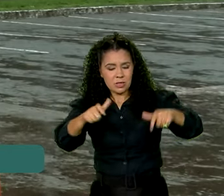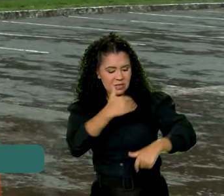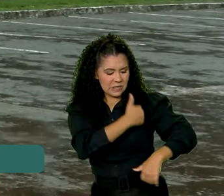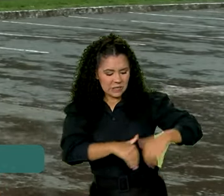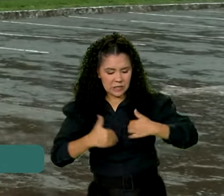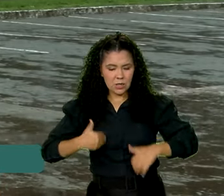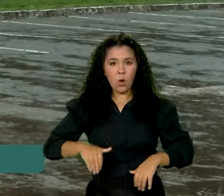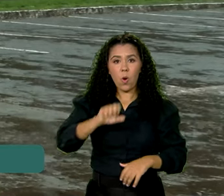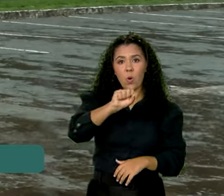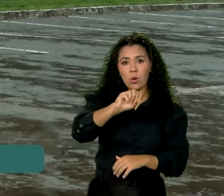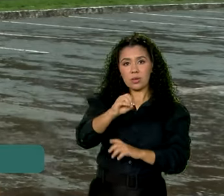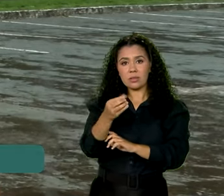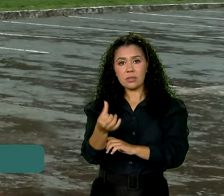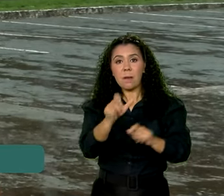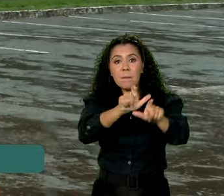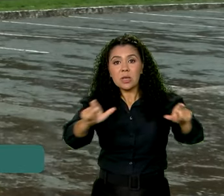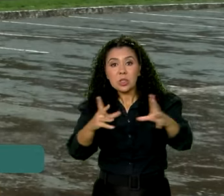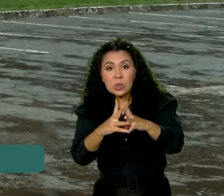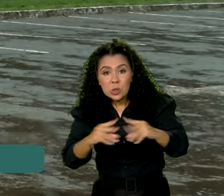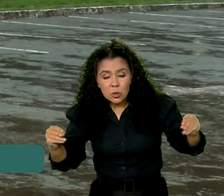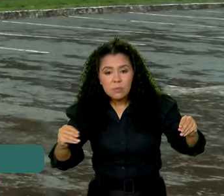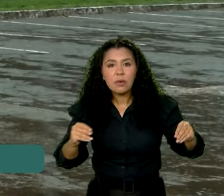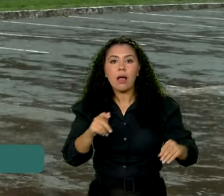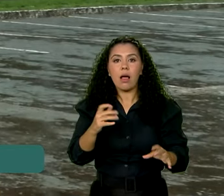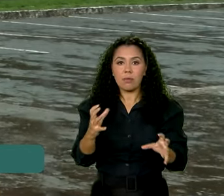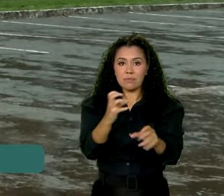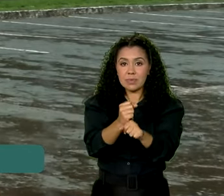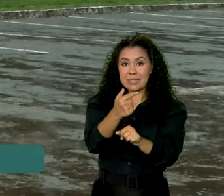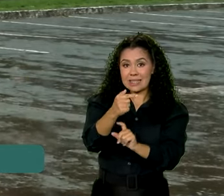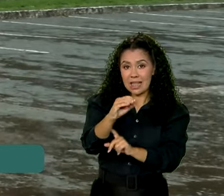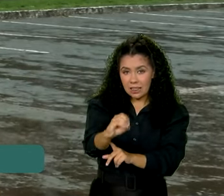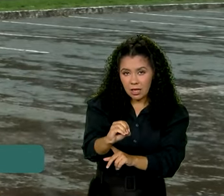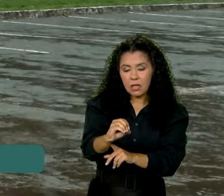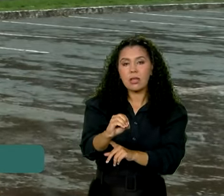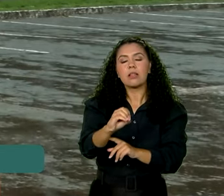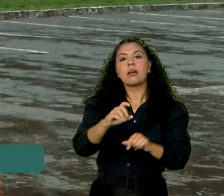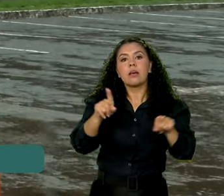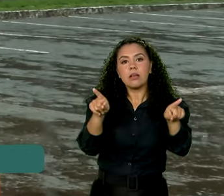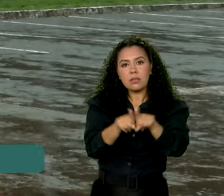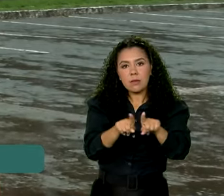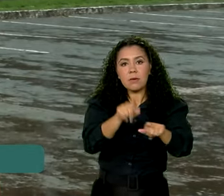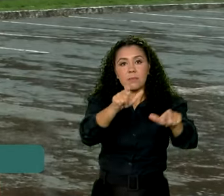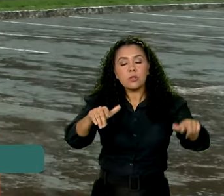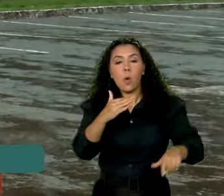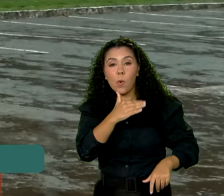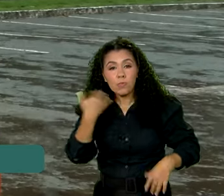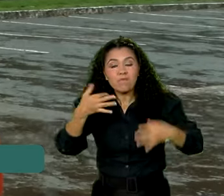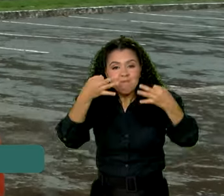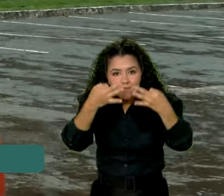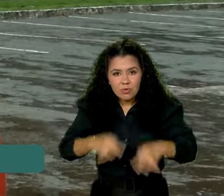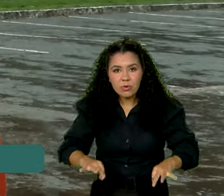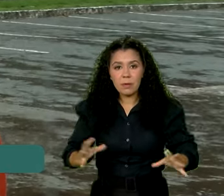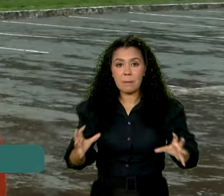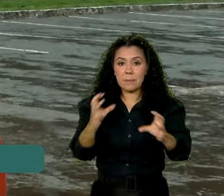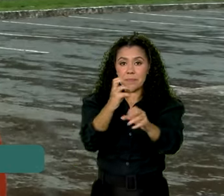806, desaparecidos ainda 75 e as mortes confirmadas estão